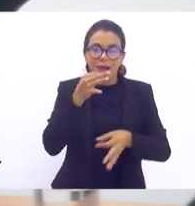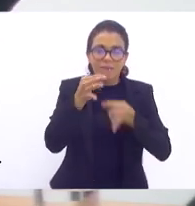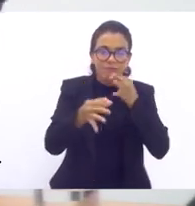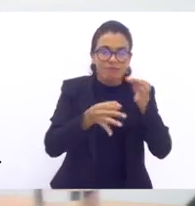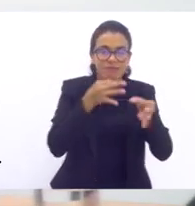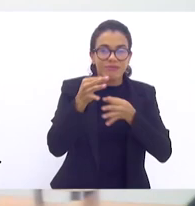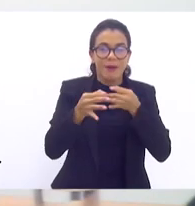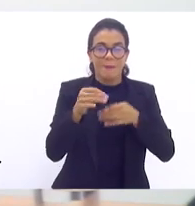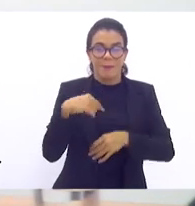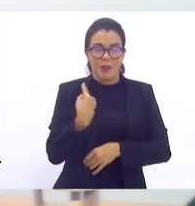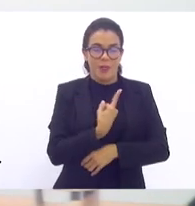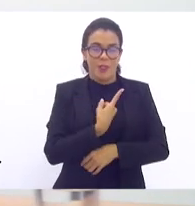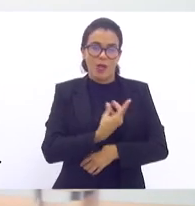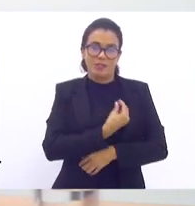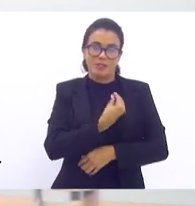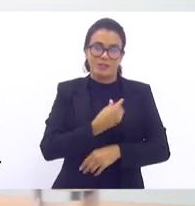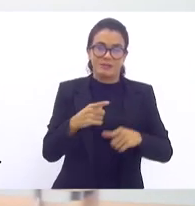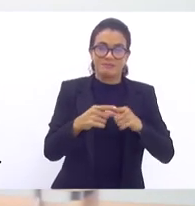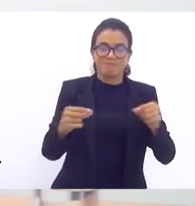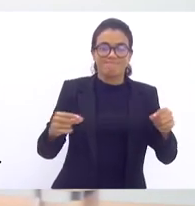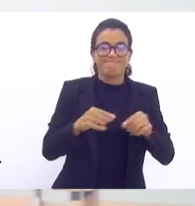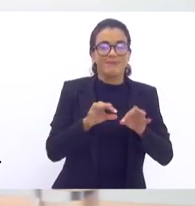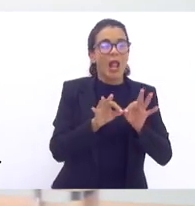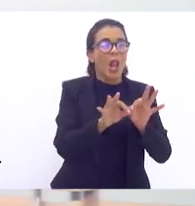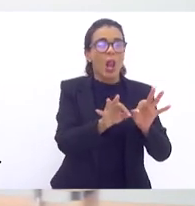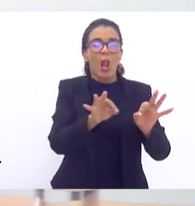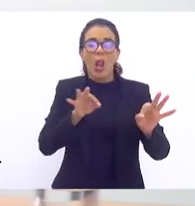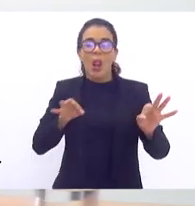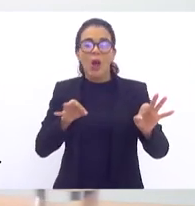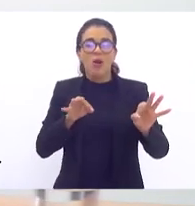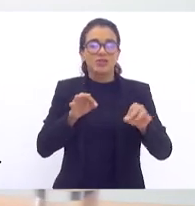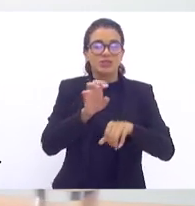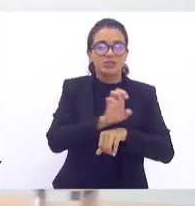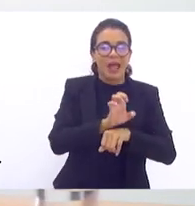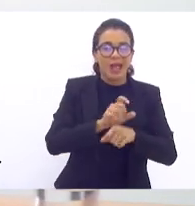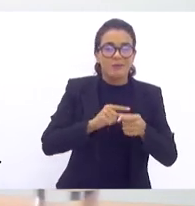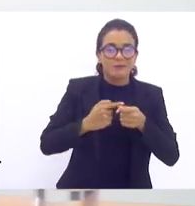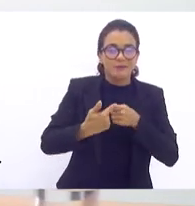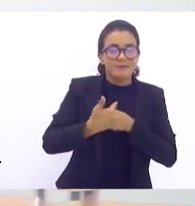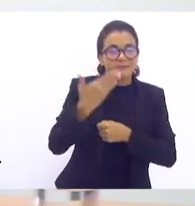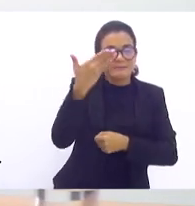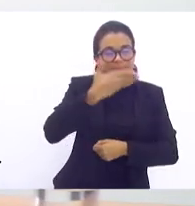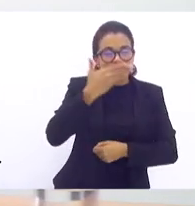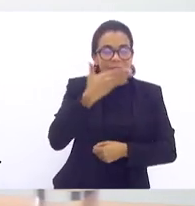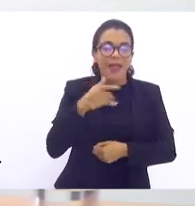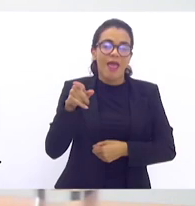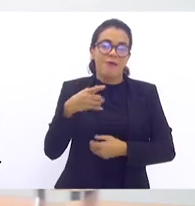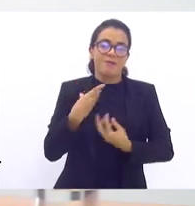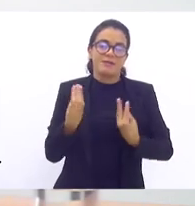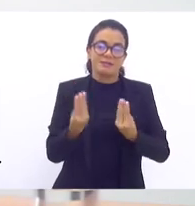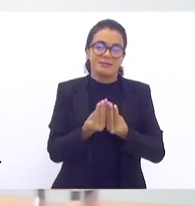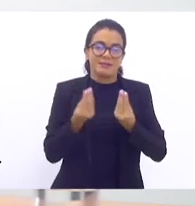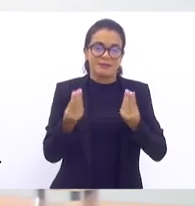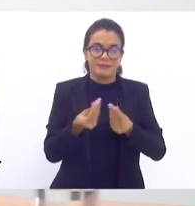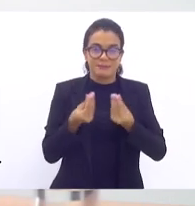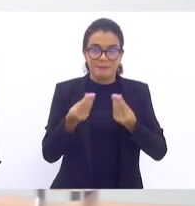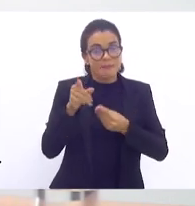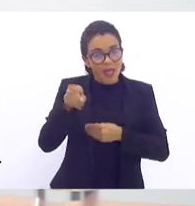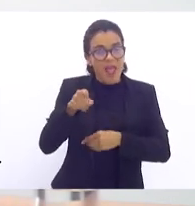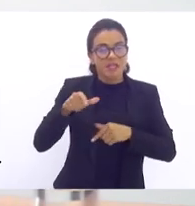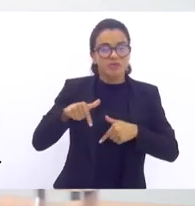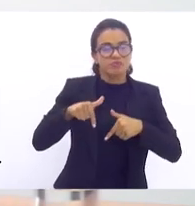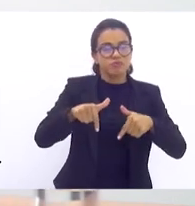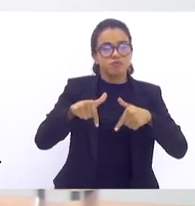que estamos em Brasília um pouco mais distante da realidade dos estados e dos Municípios uma sensibilidade é isso que é fazer política